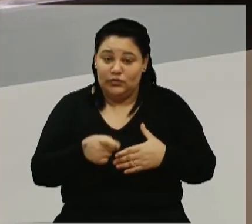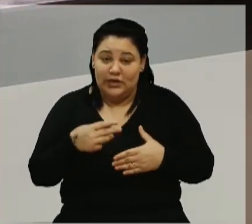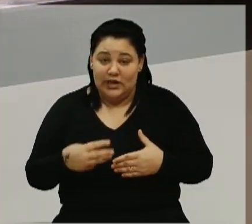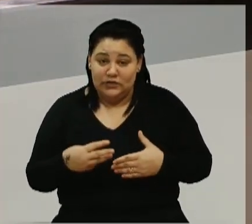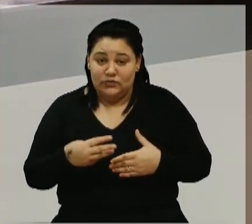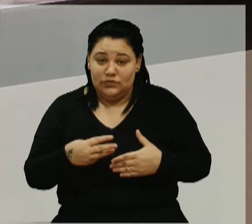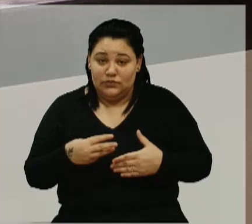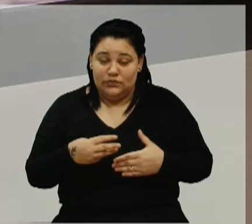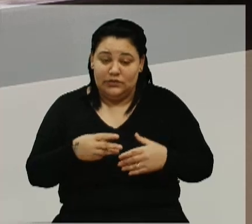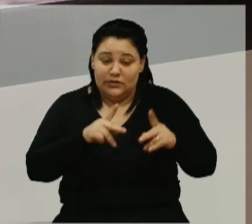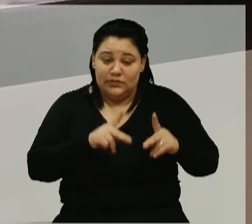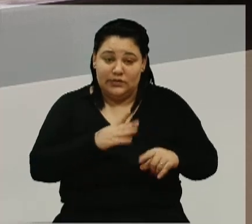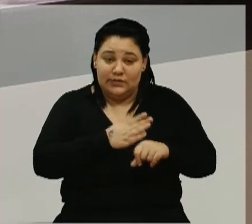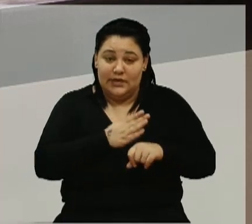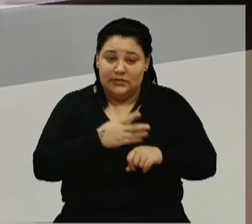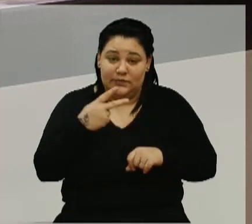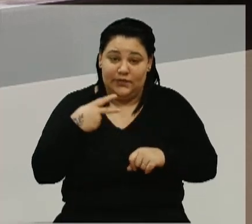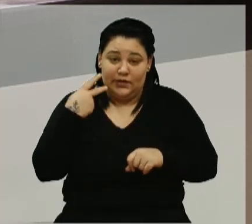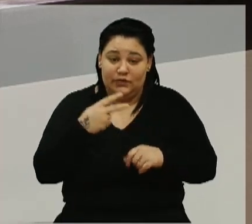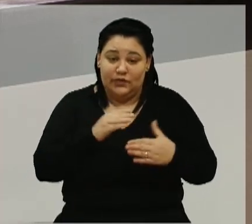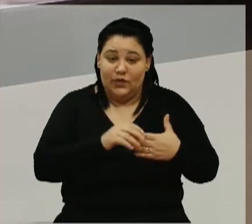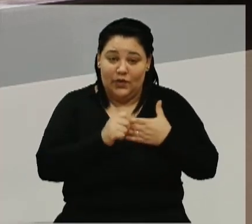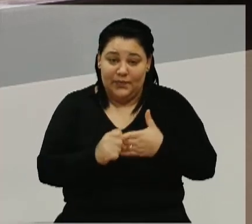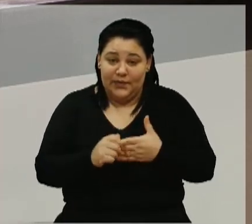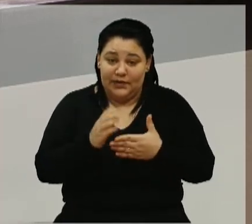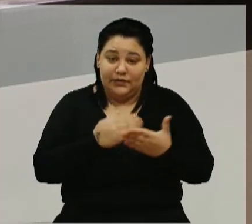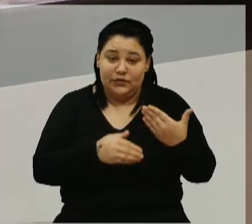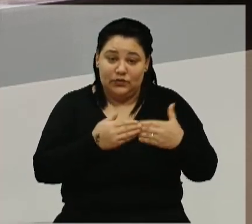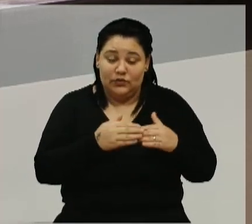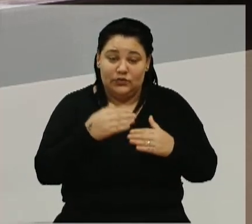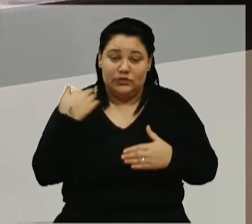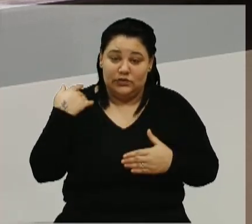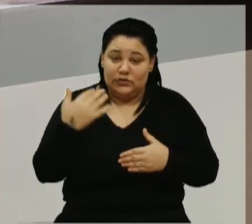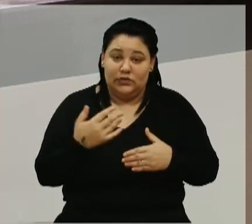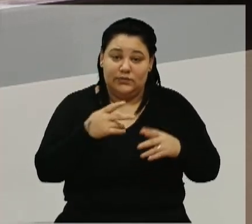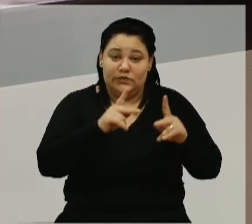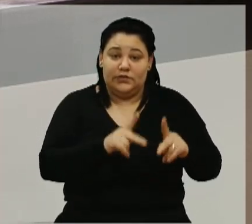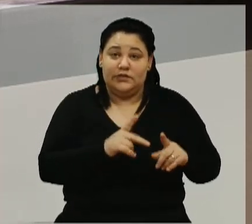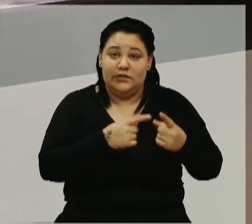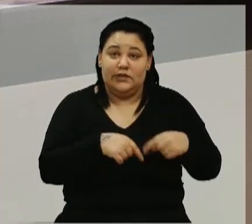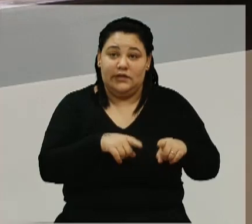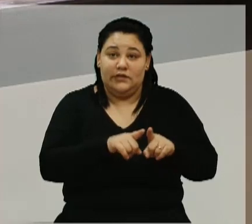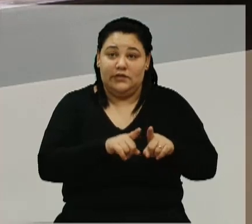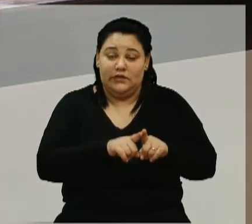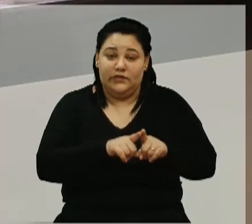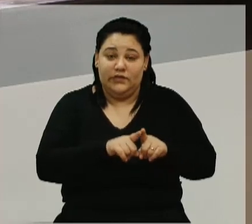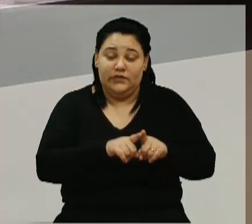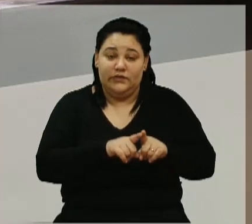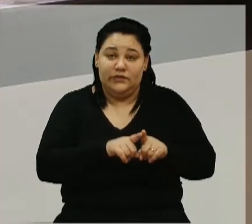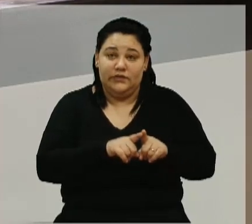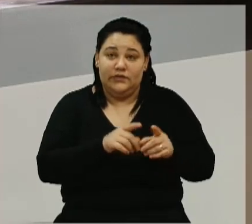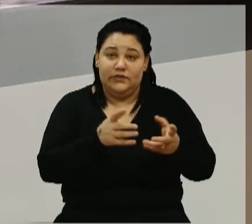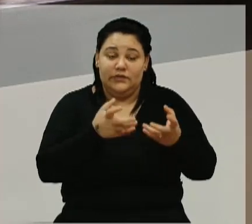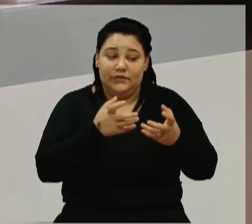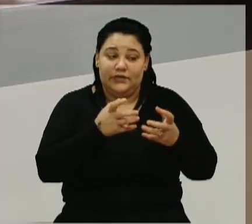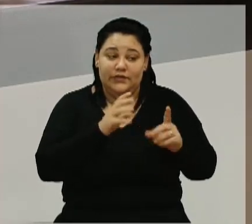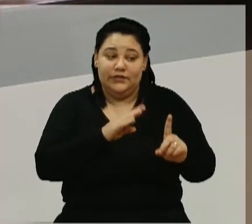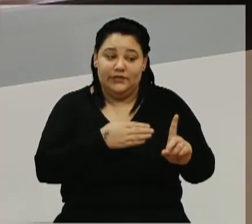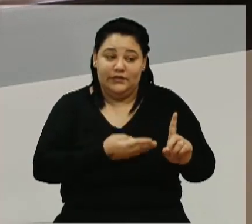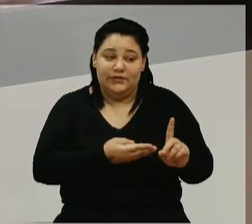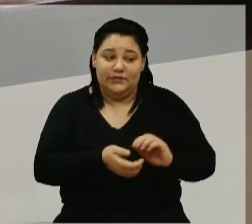Municipal e o acompanhamento de circunstanciada biografia da pessoa que se deseja homenagear.